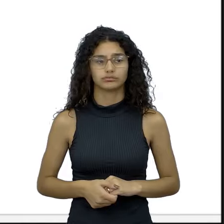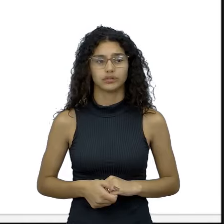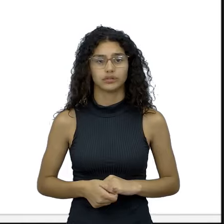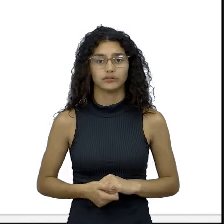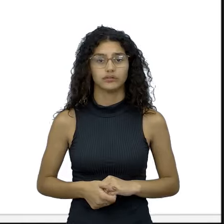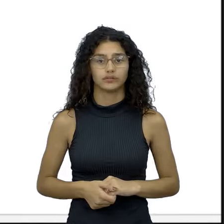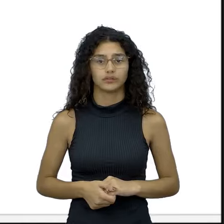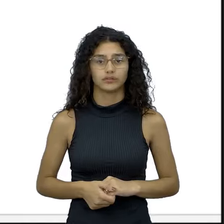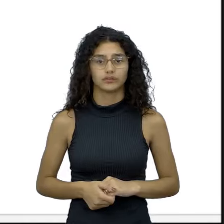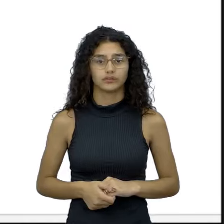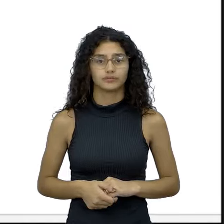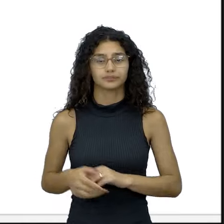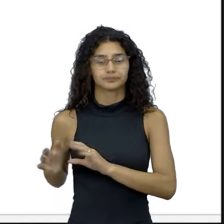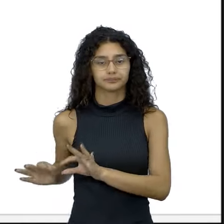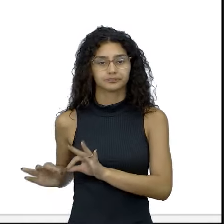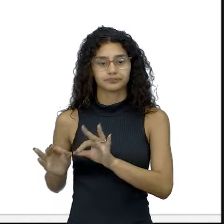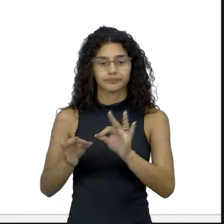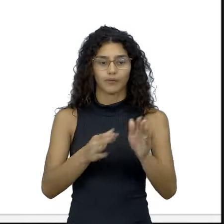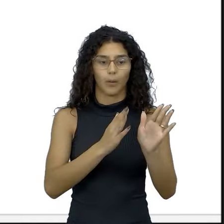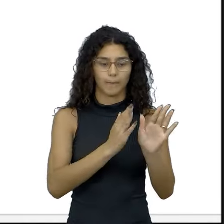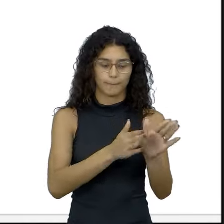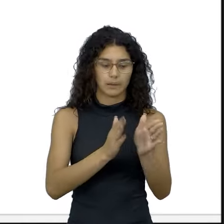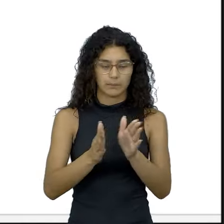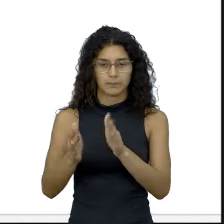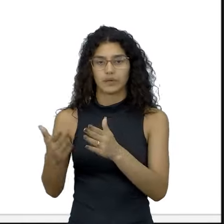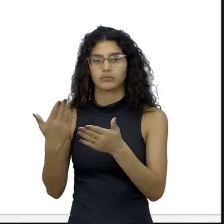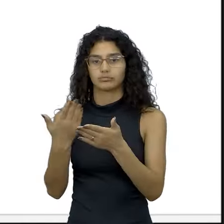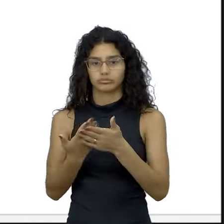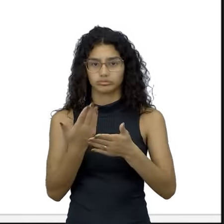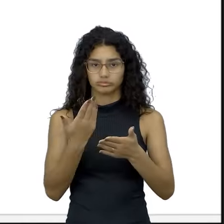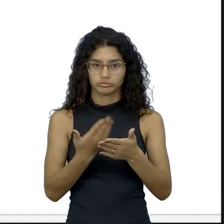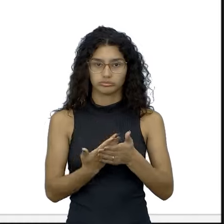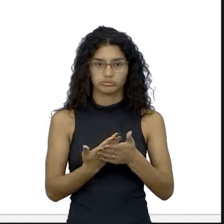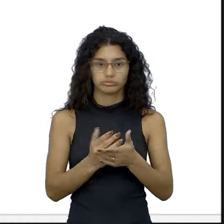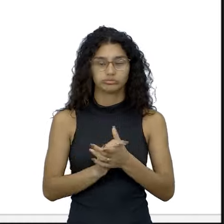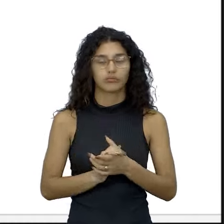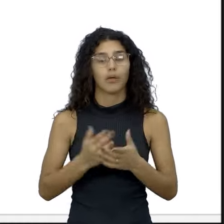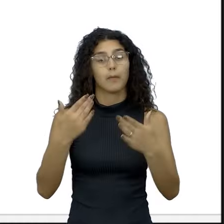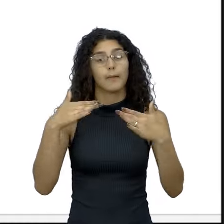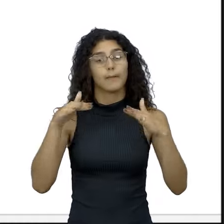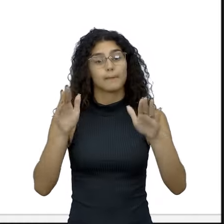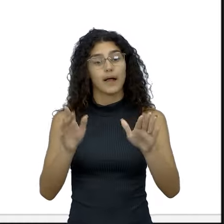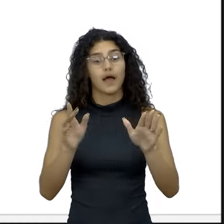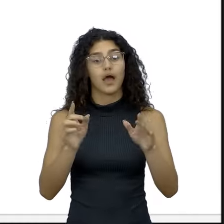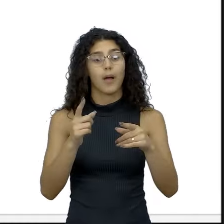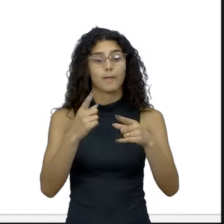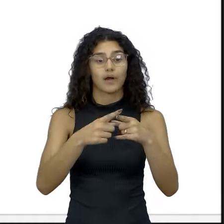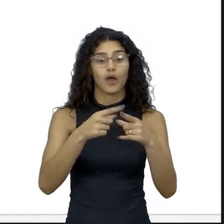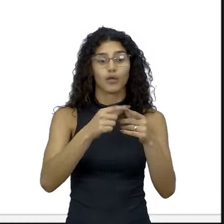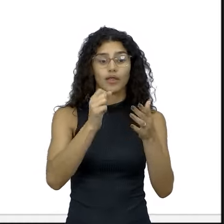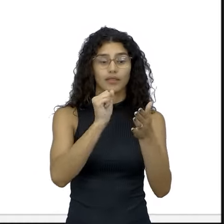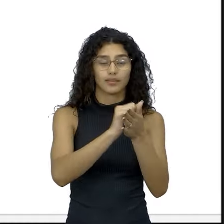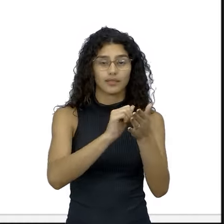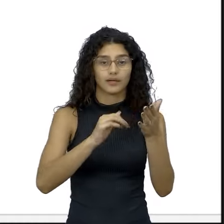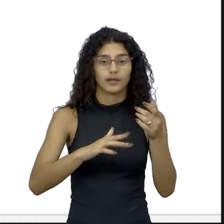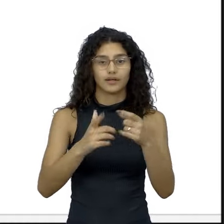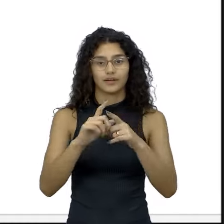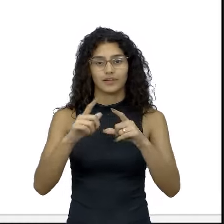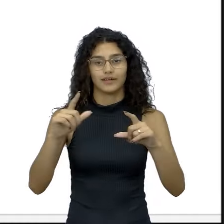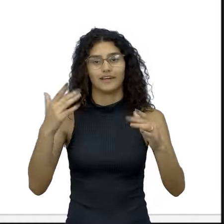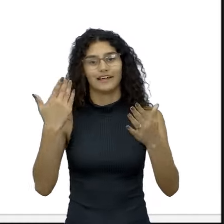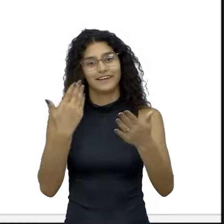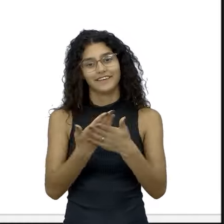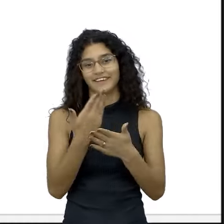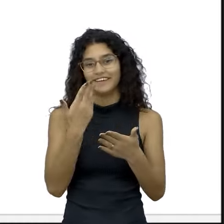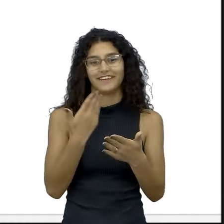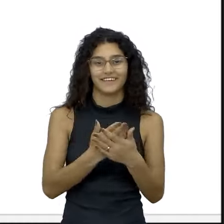Então, nós vamos acompanhar aqui o passo a passo dessa aula, mas por conta do tamanho da aula,